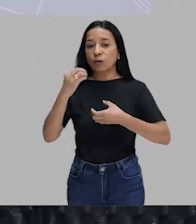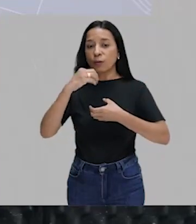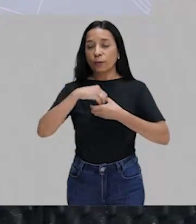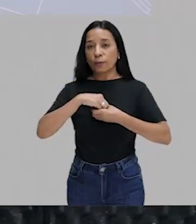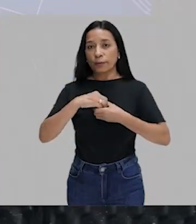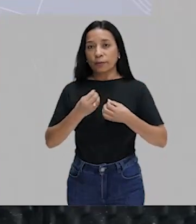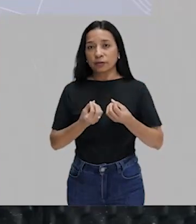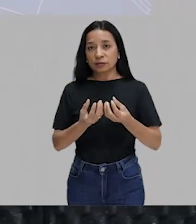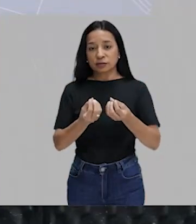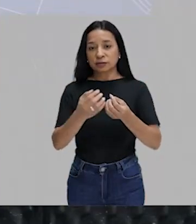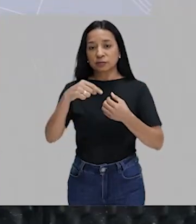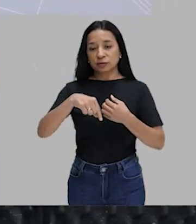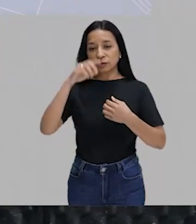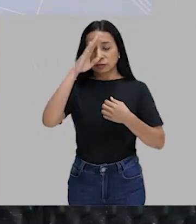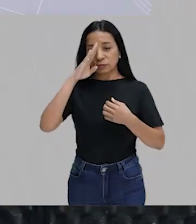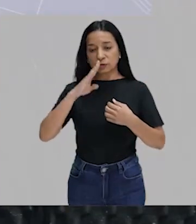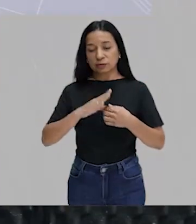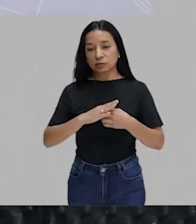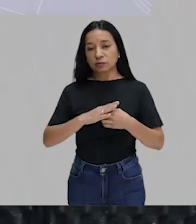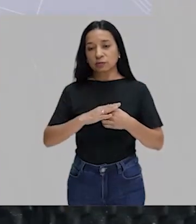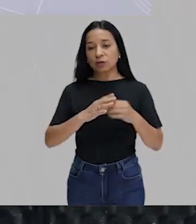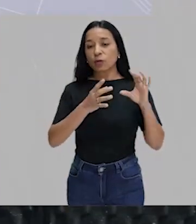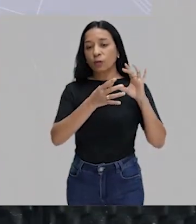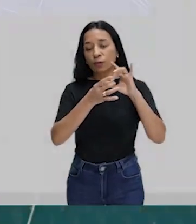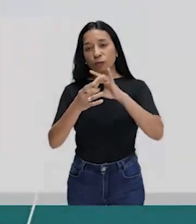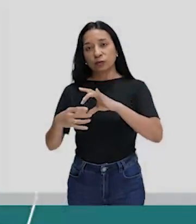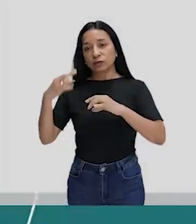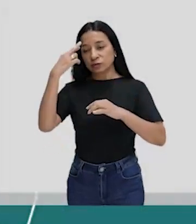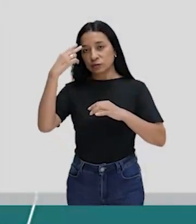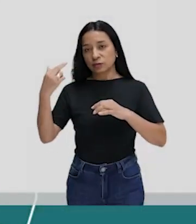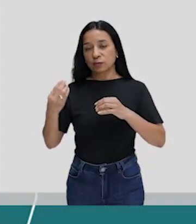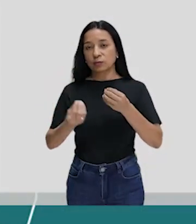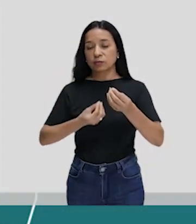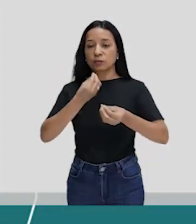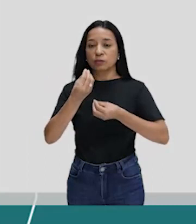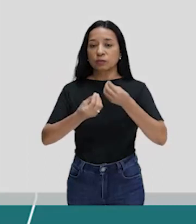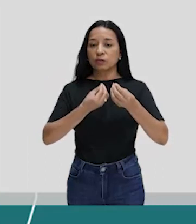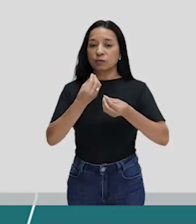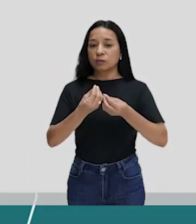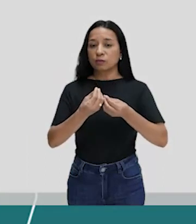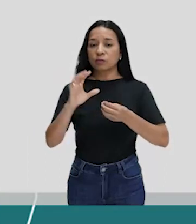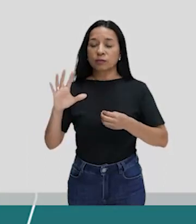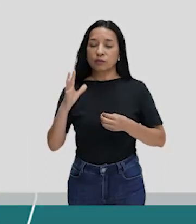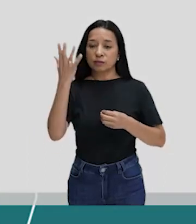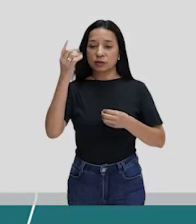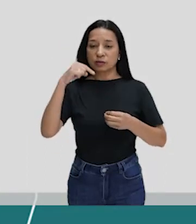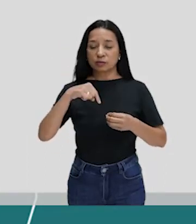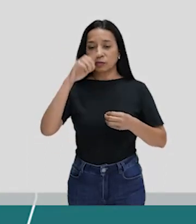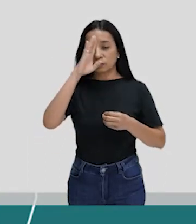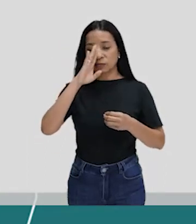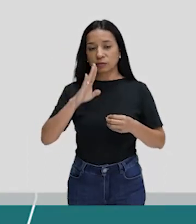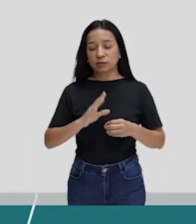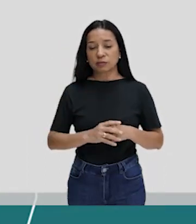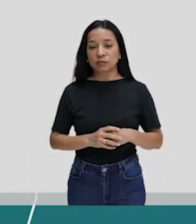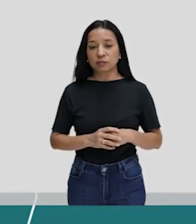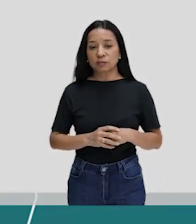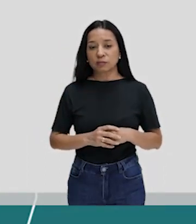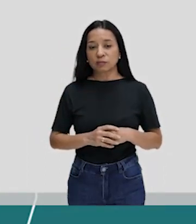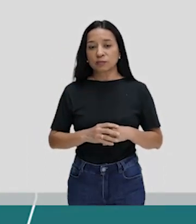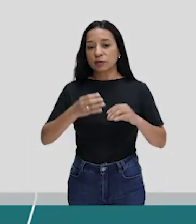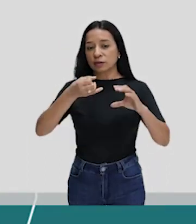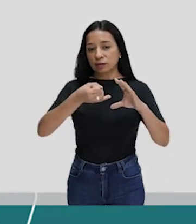parnasianismo brasileiro. O contexto histórico, né, como se deu o parnasianismo aqui no Brasil,